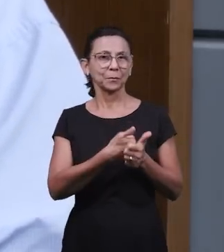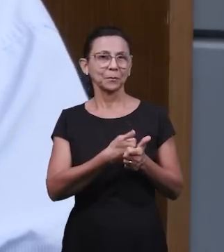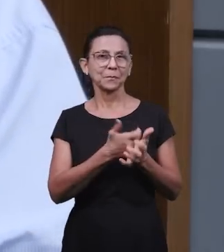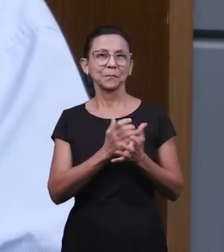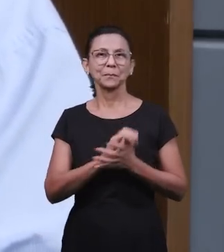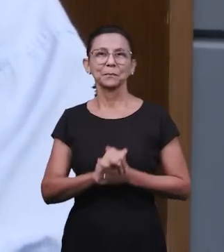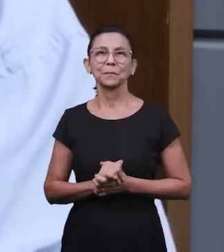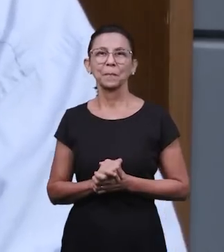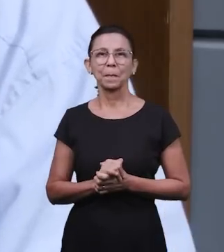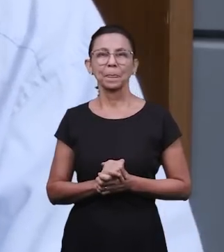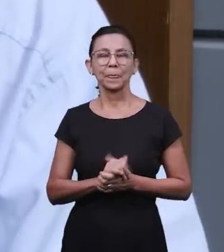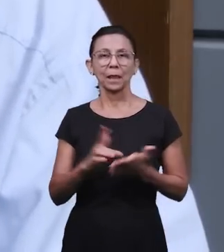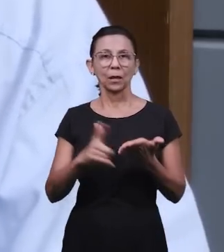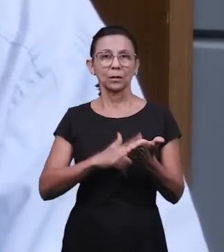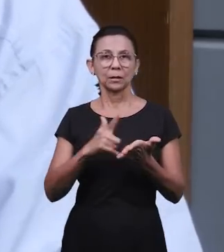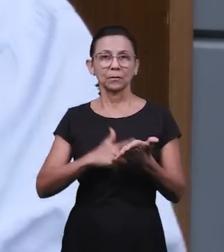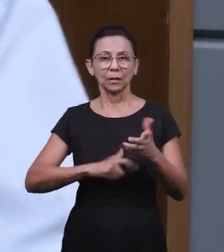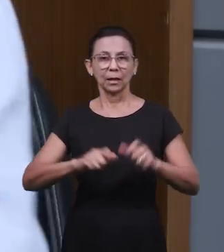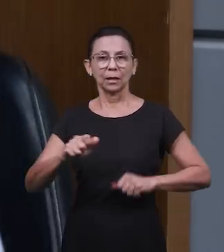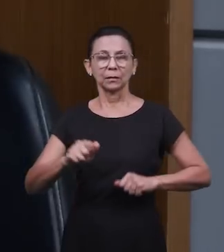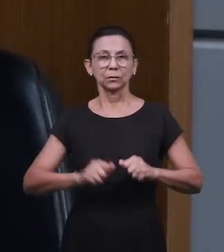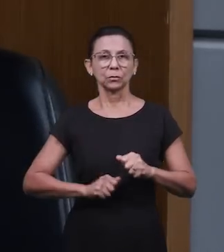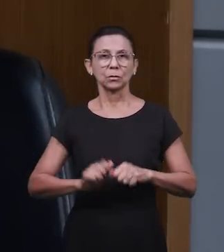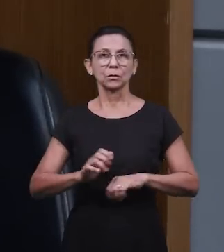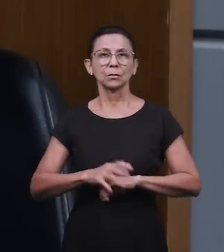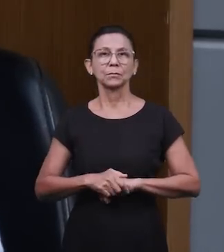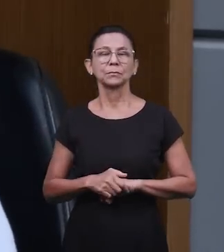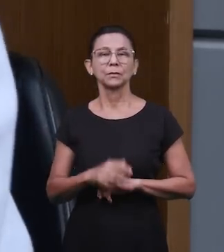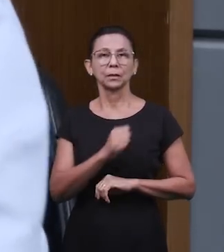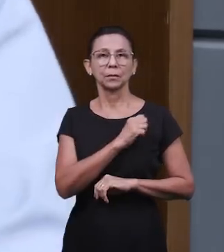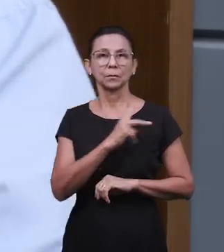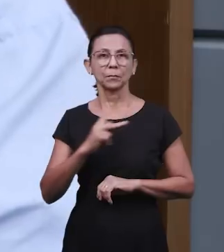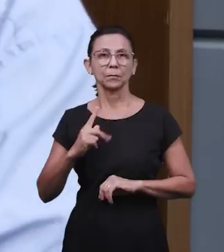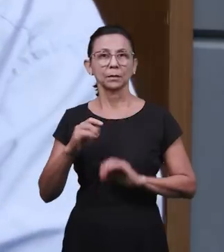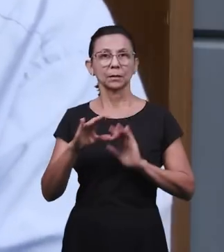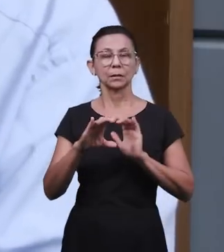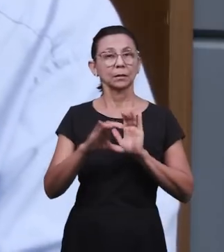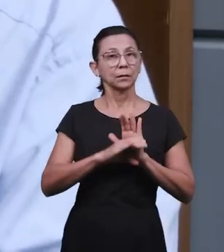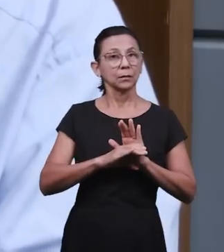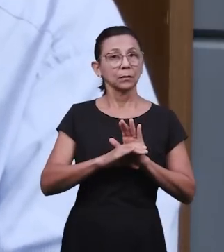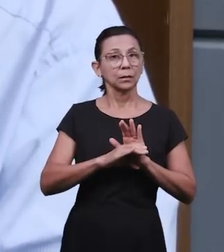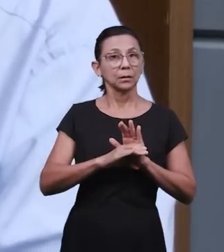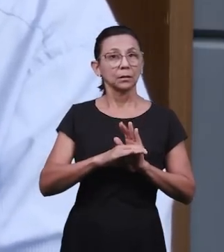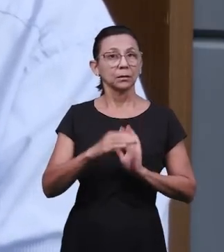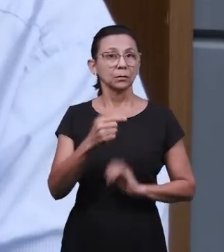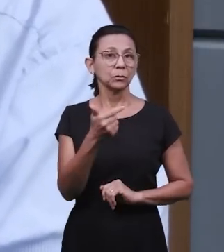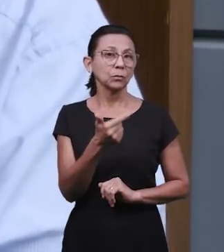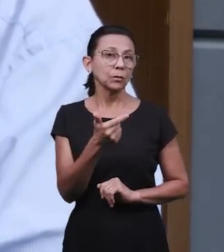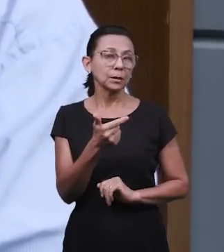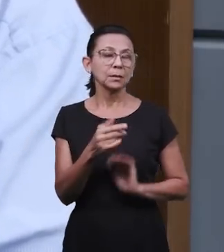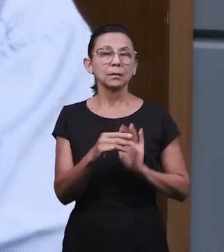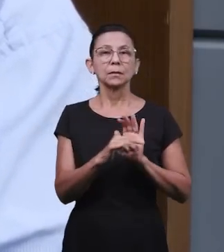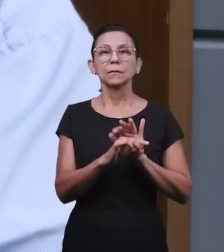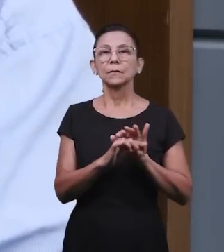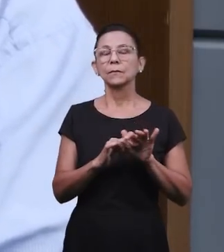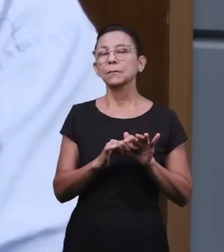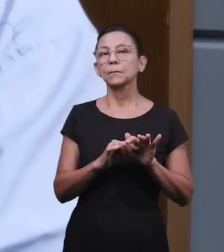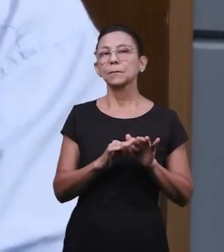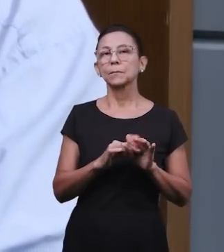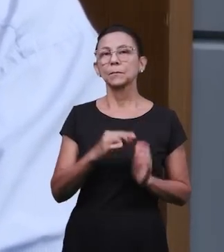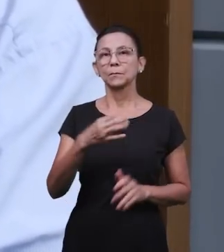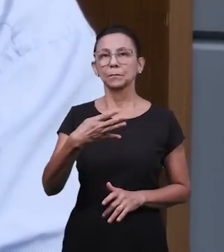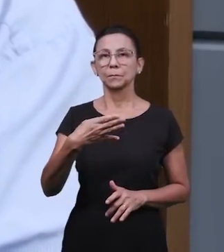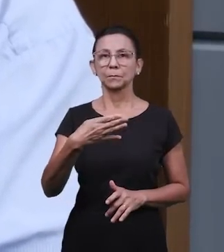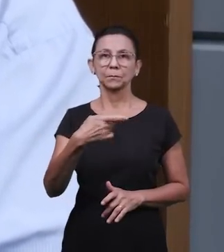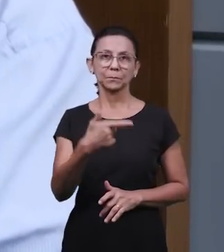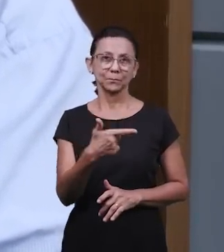texto está no livro de Atos dos Apóstolos. Atos dos Apóstolos, o capítulo é o capítulo número 2 e o verso é